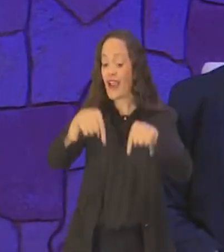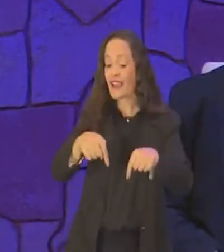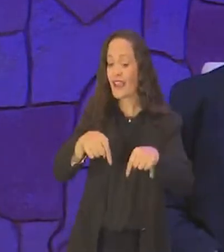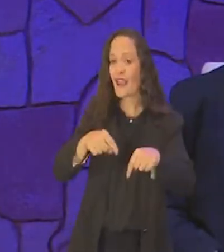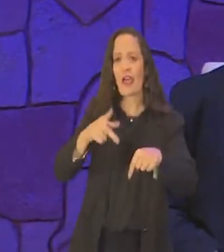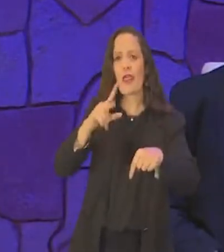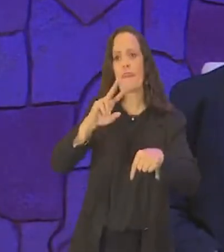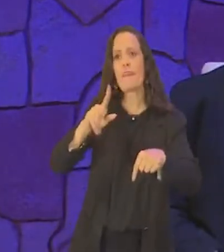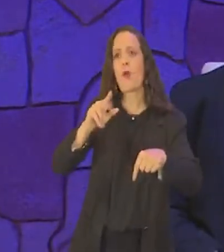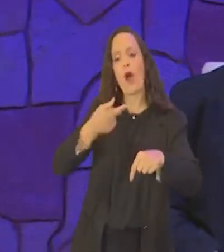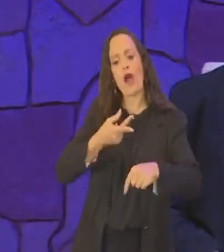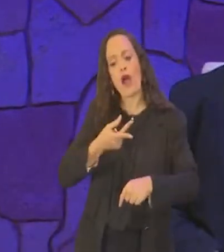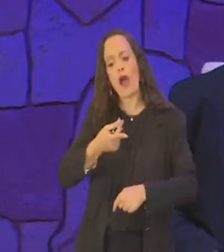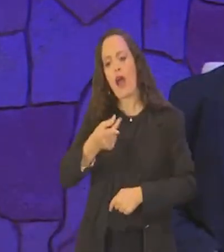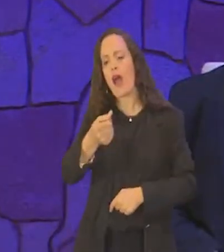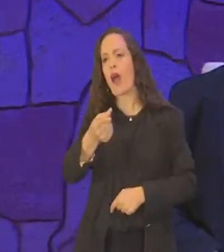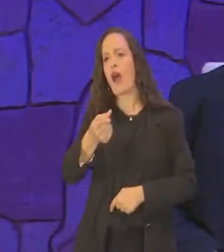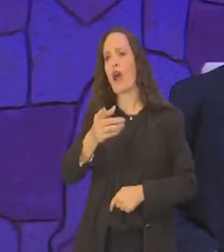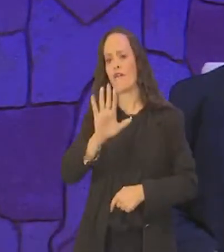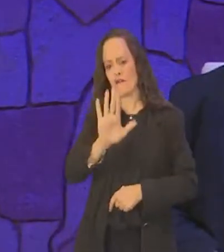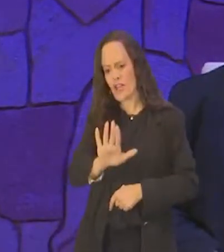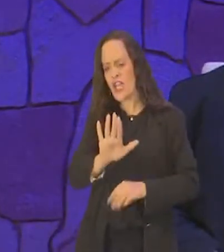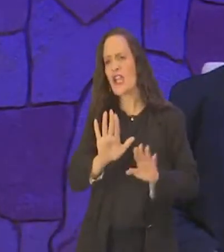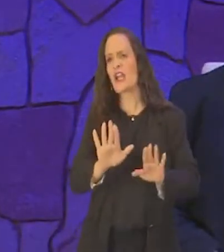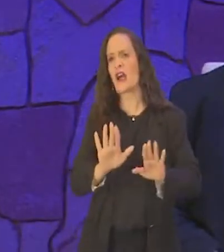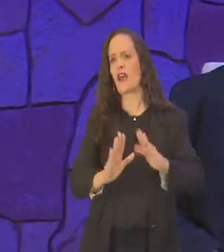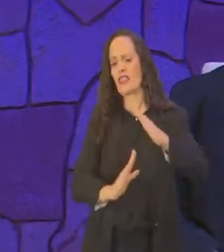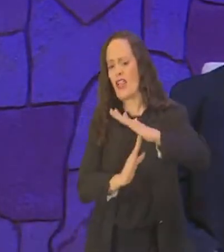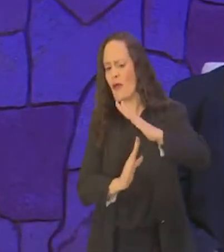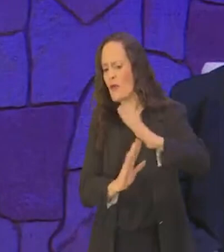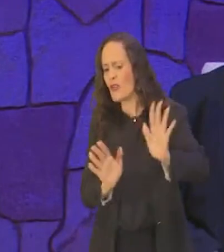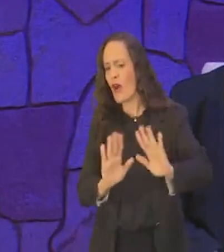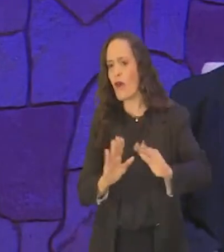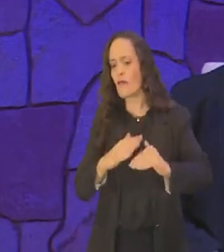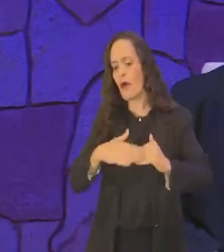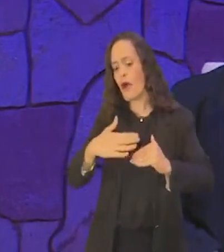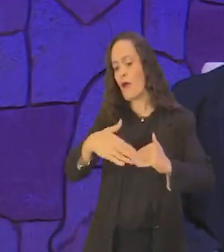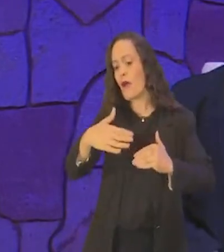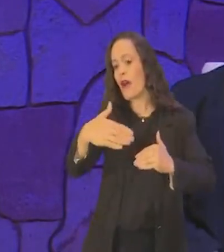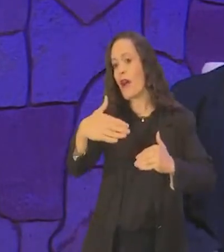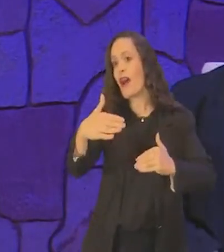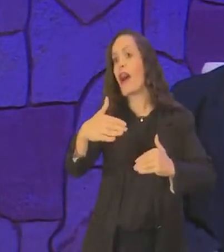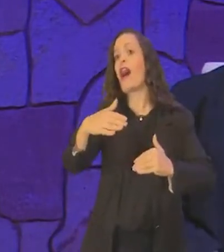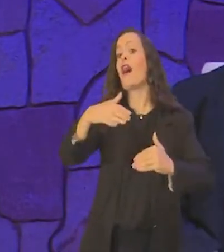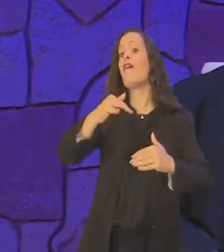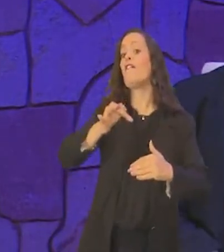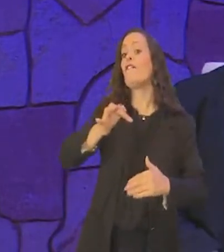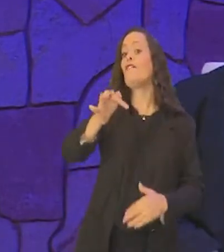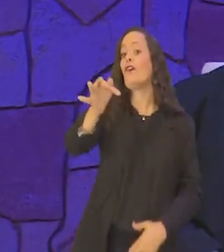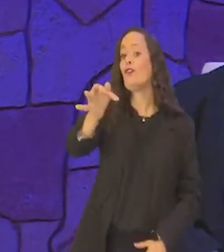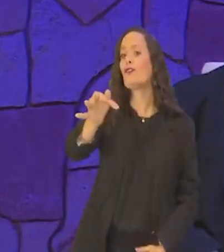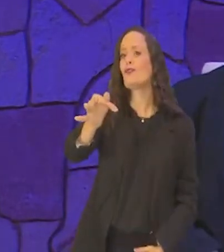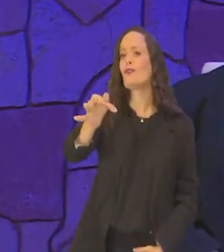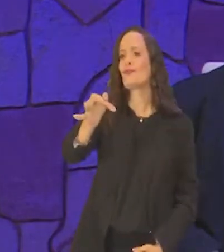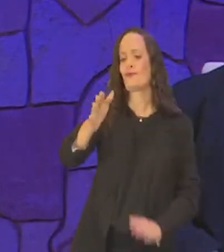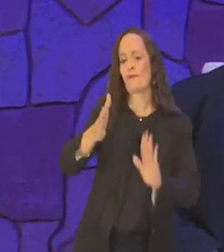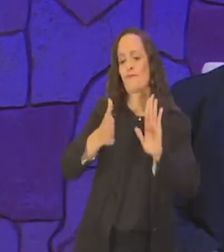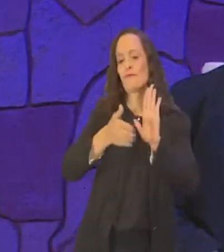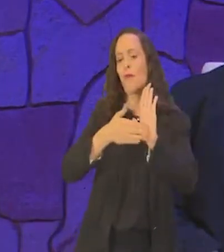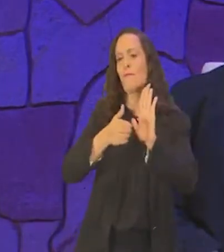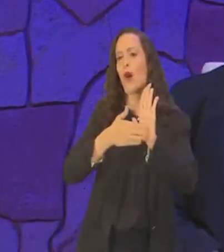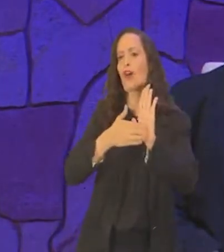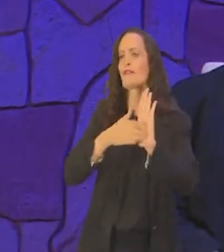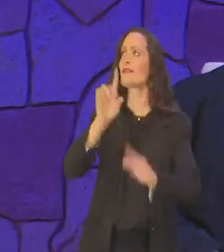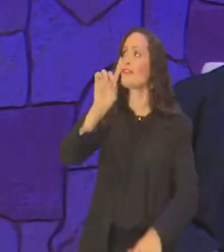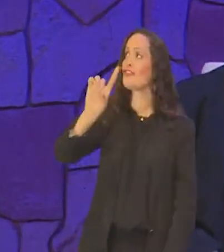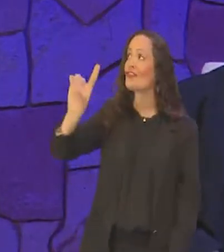temporário, vocês permanecerão aí. Tempos depois, nós vamos perceber que o propósito de Deus